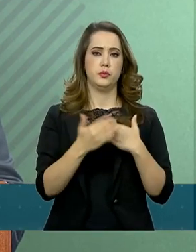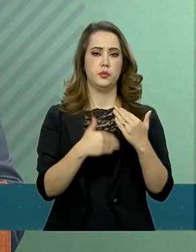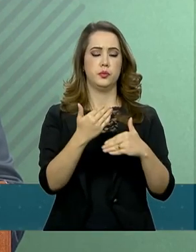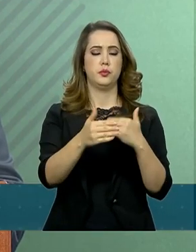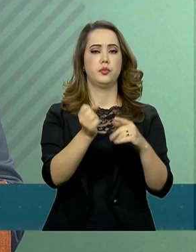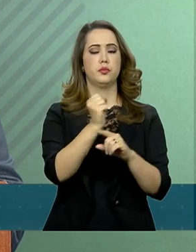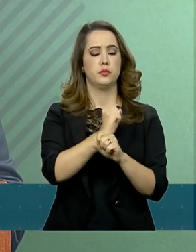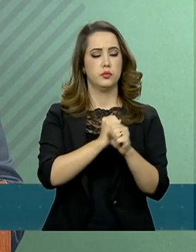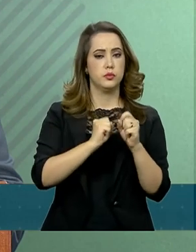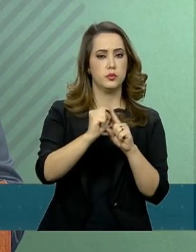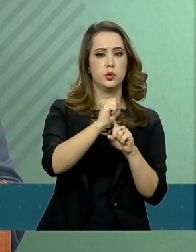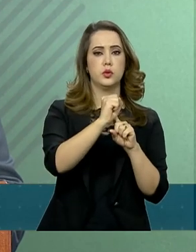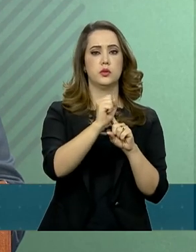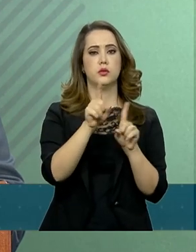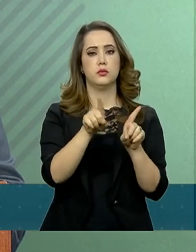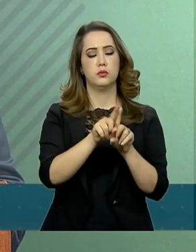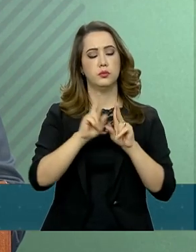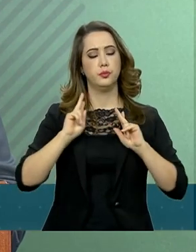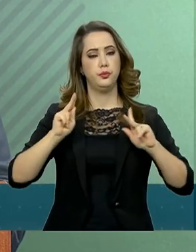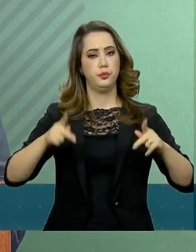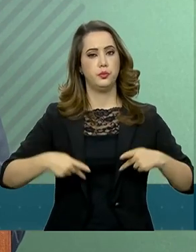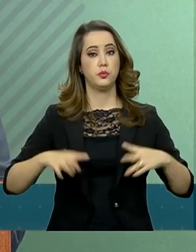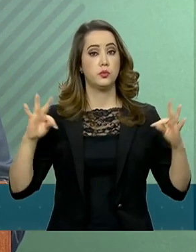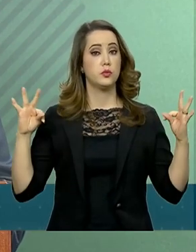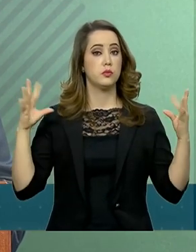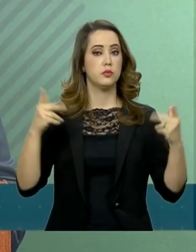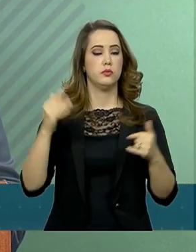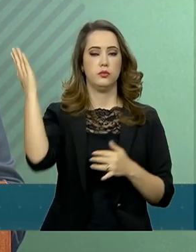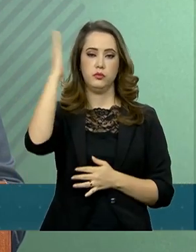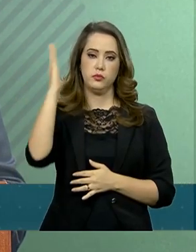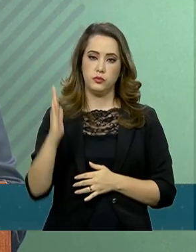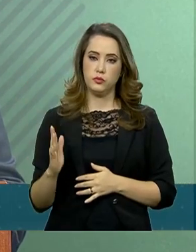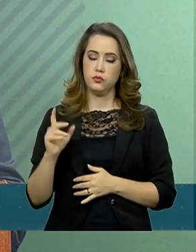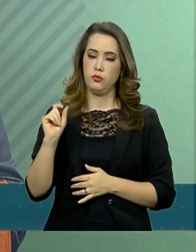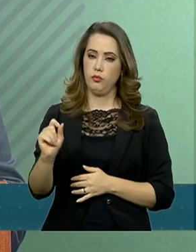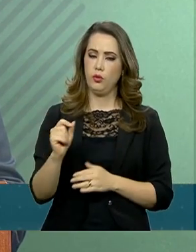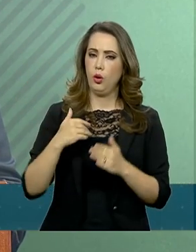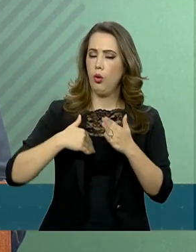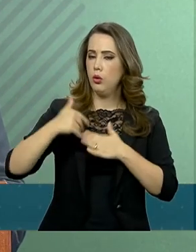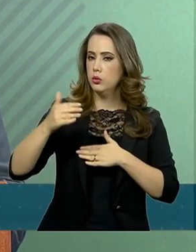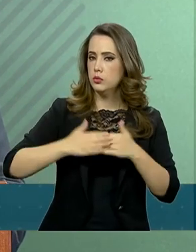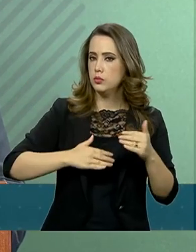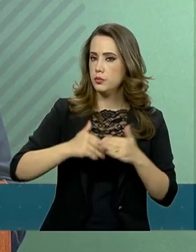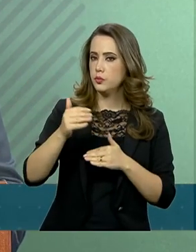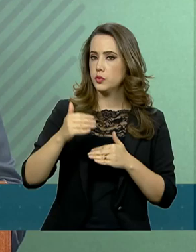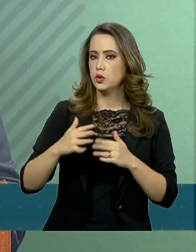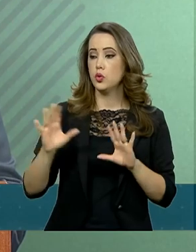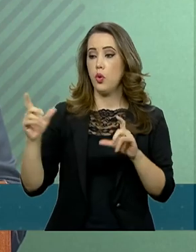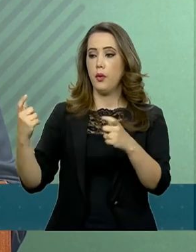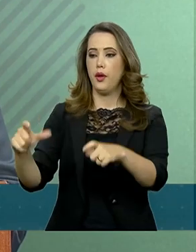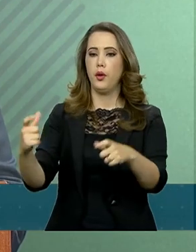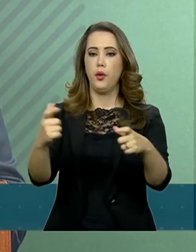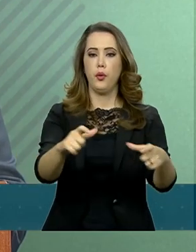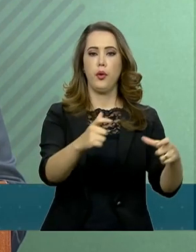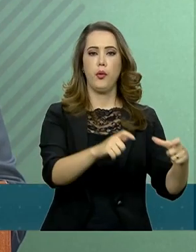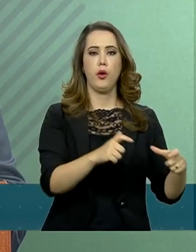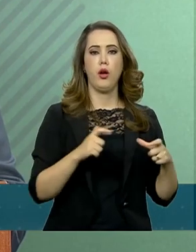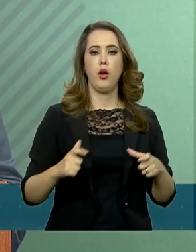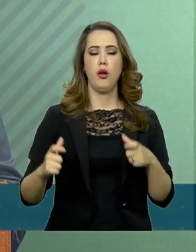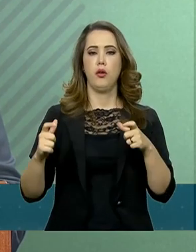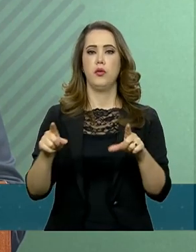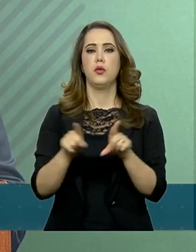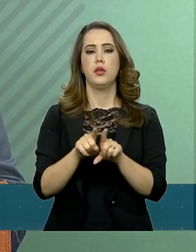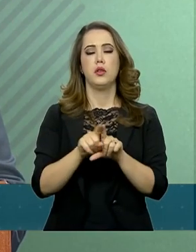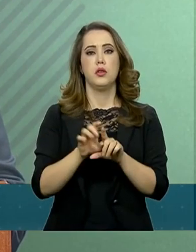social e humano para todos os brasileiros independentemente da região e do